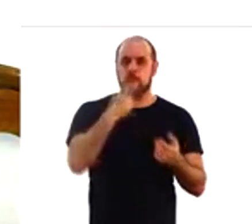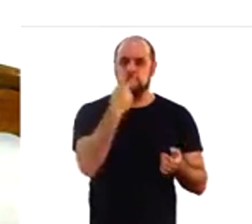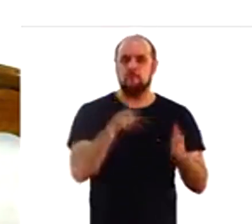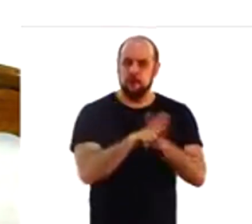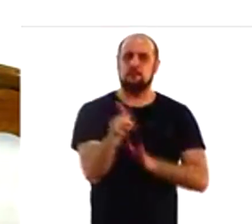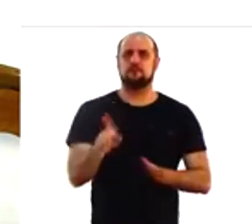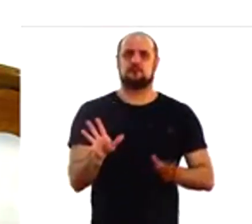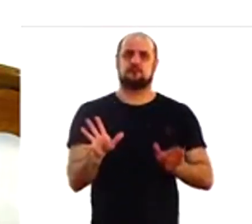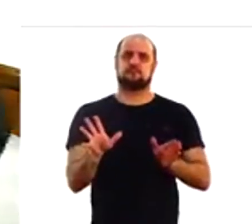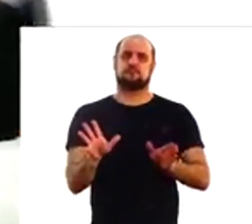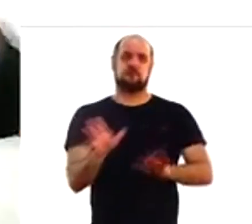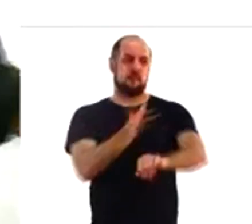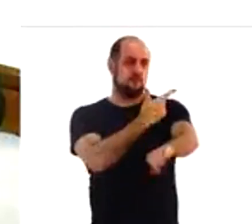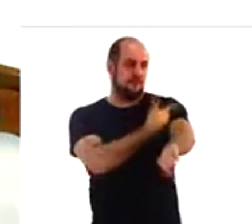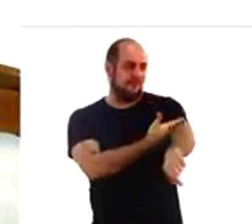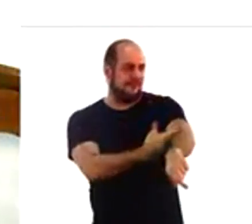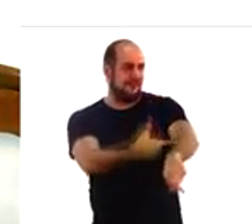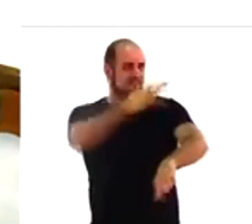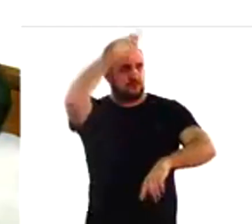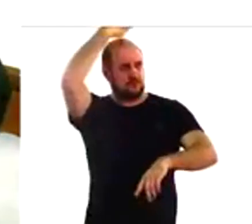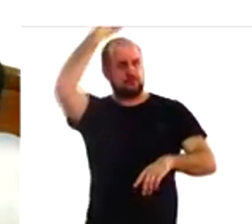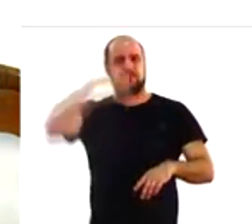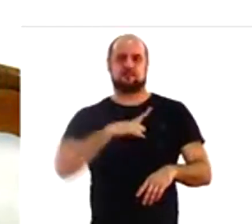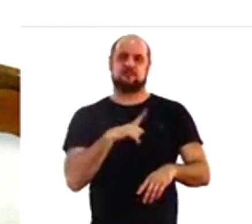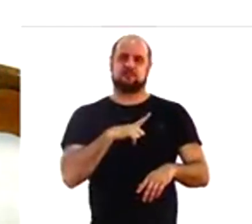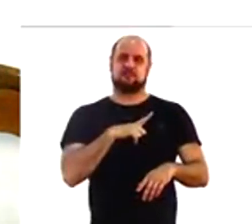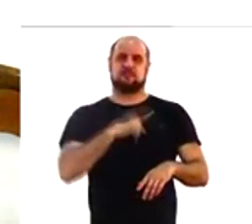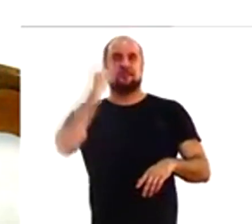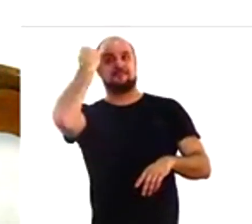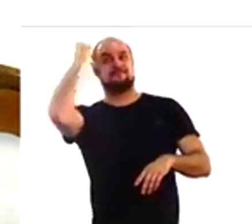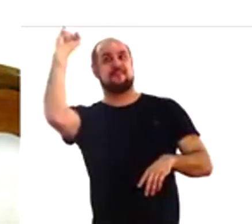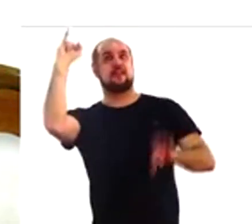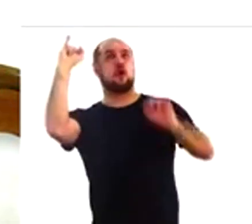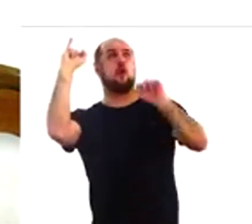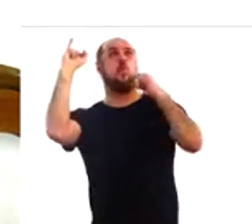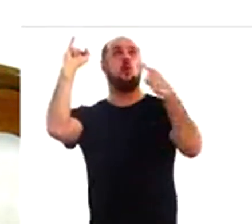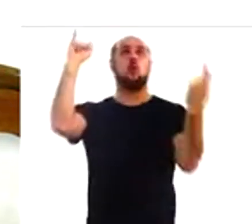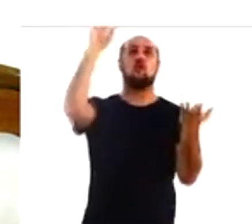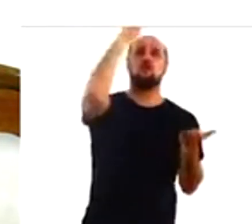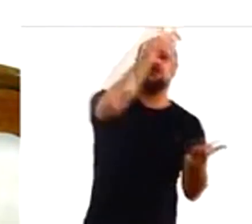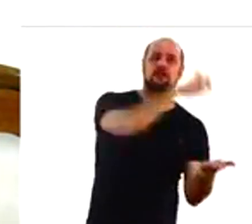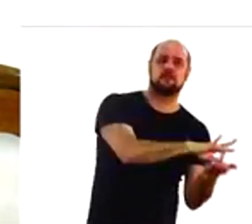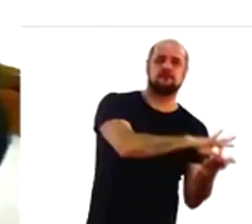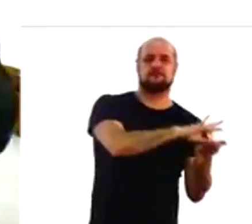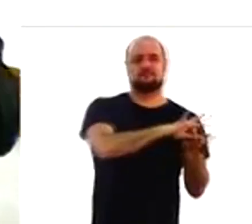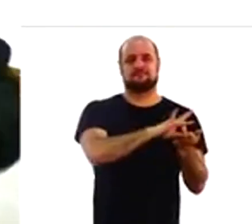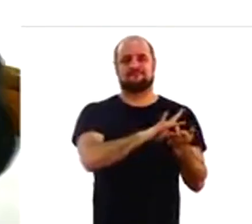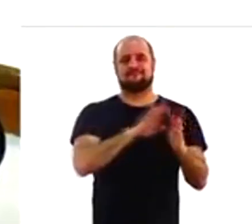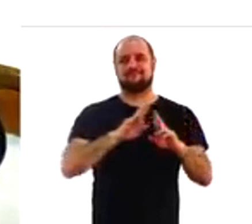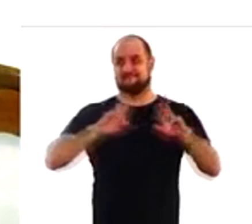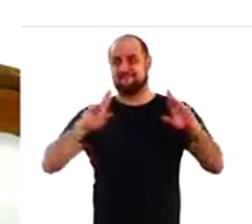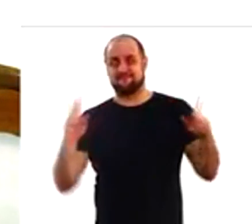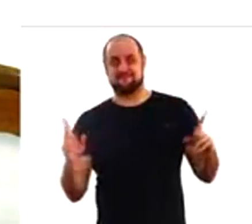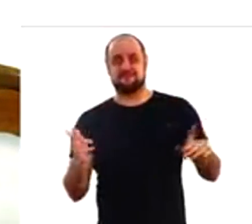pergunta. A educação espiritual que temos é um conceito ou é uma realidade? Novamente uso